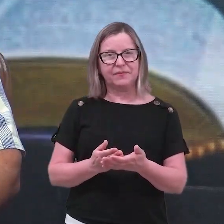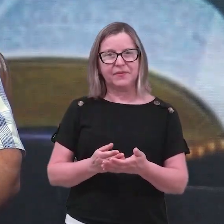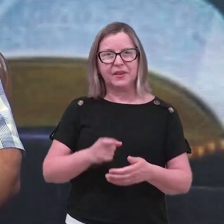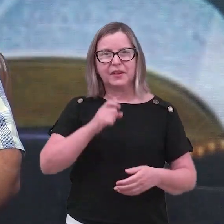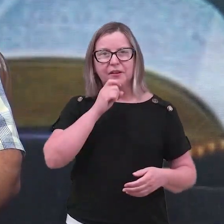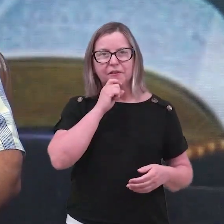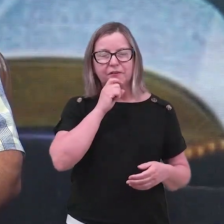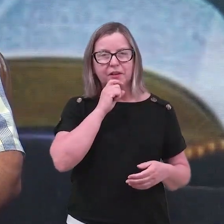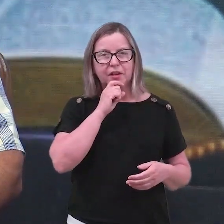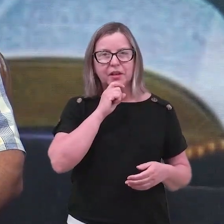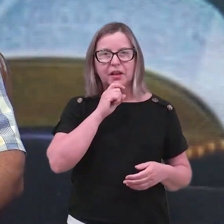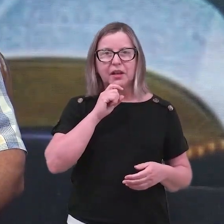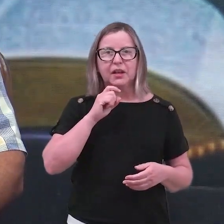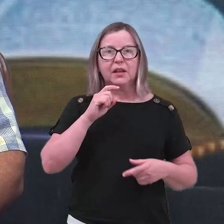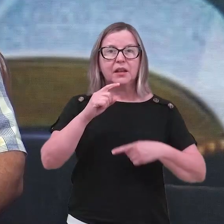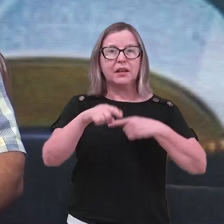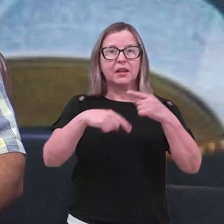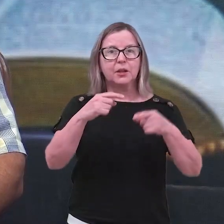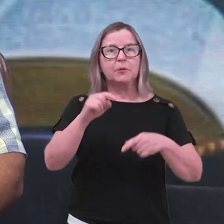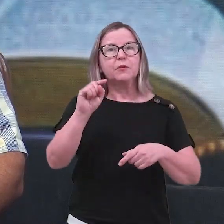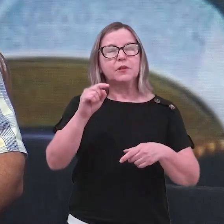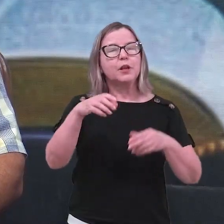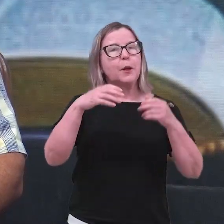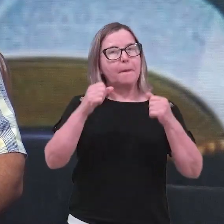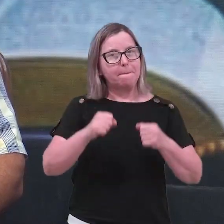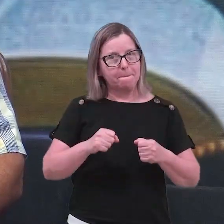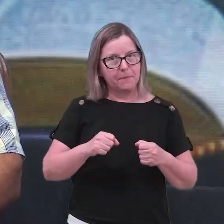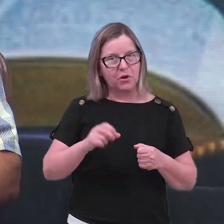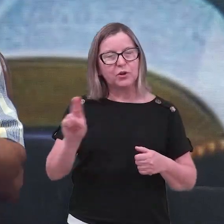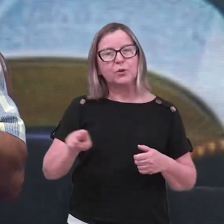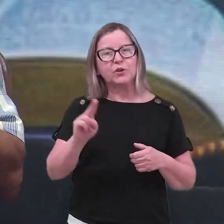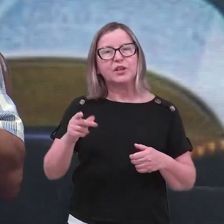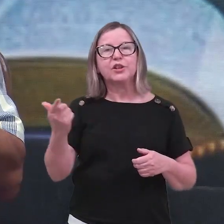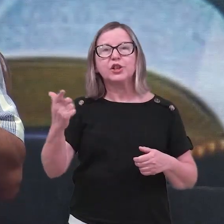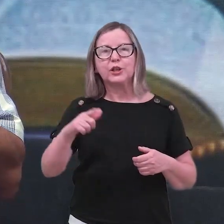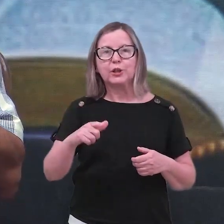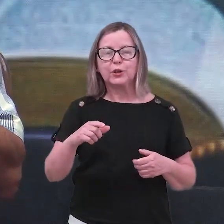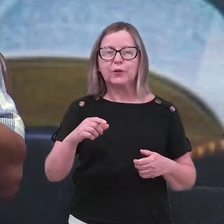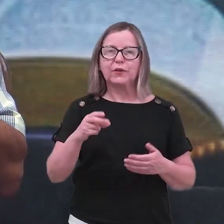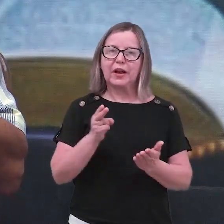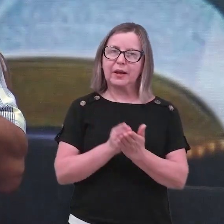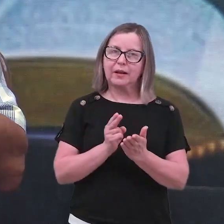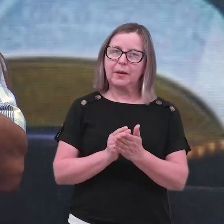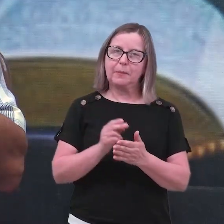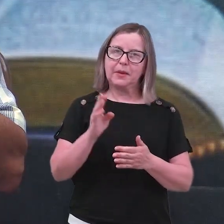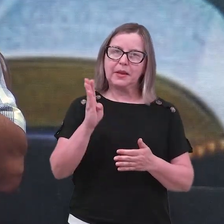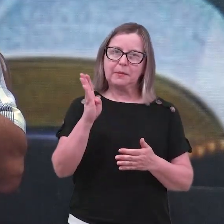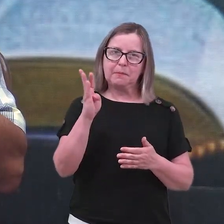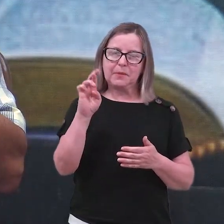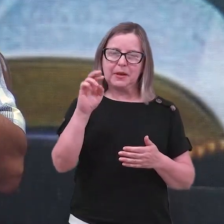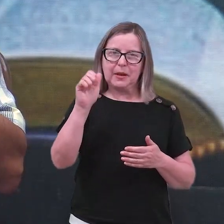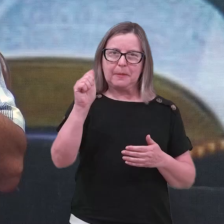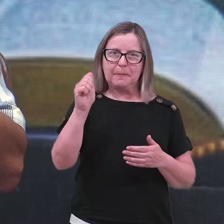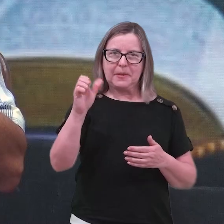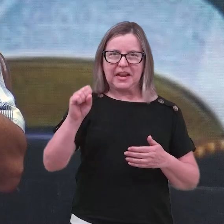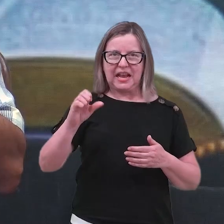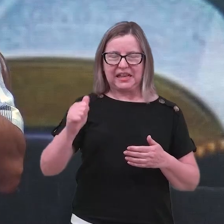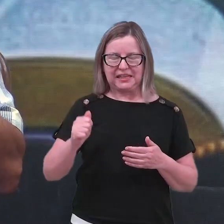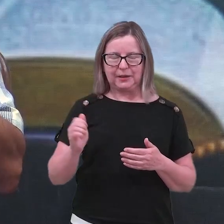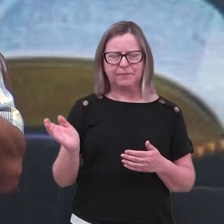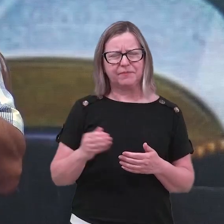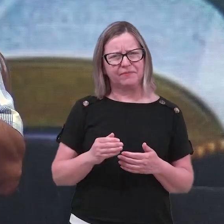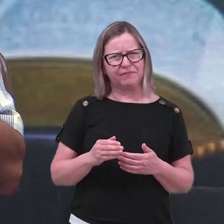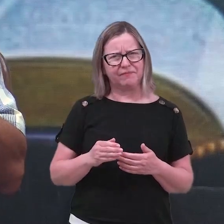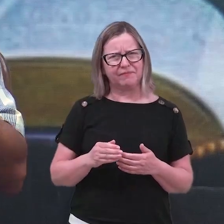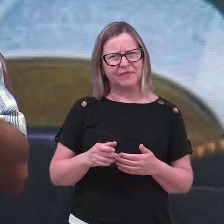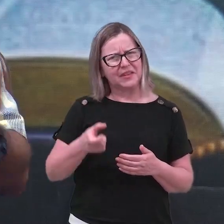usa novamente. Eu falo, rapaz, que coisa interessante isso, porque é uma sacolinha